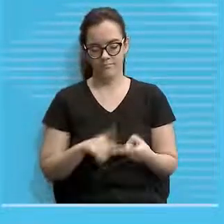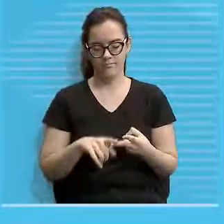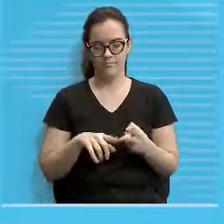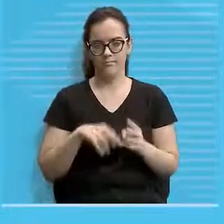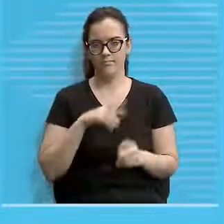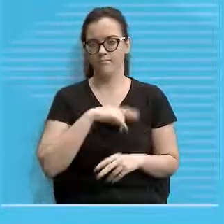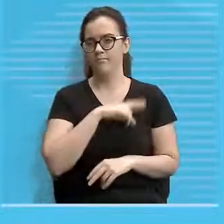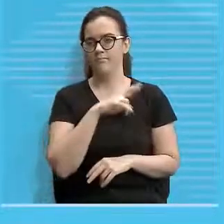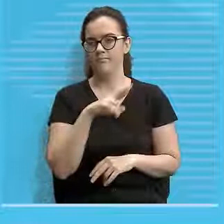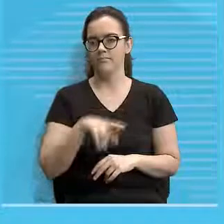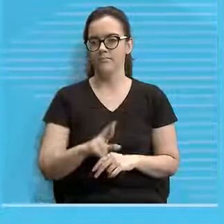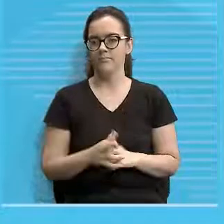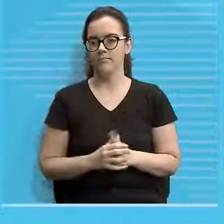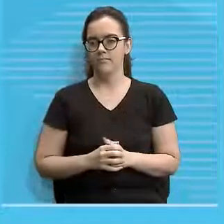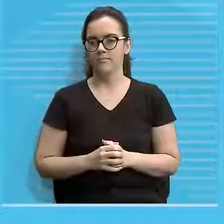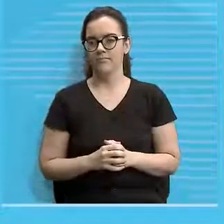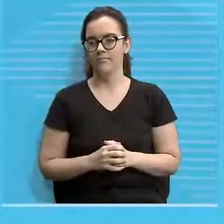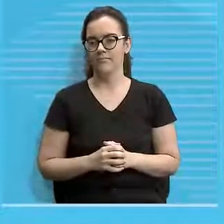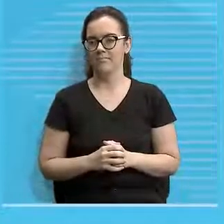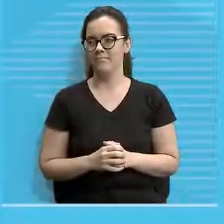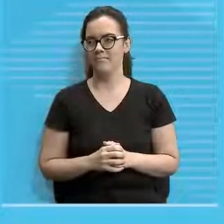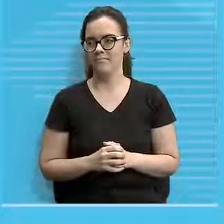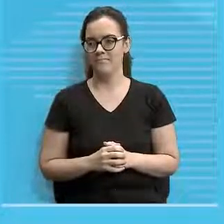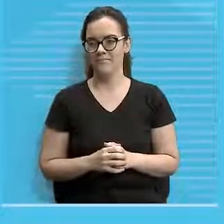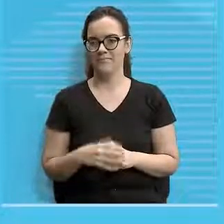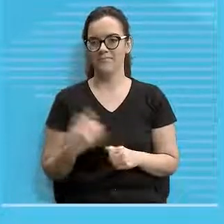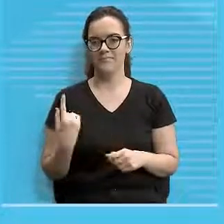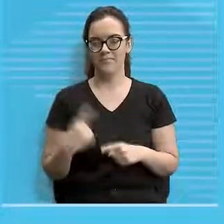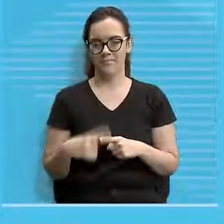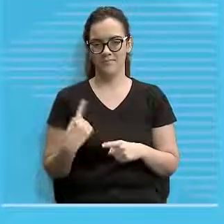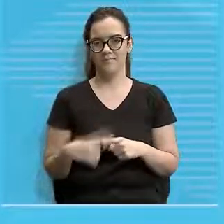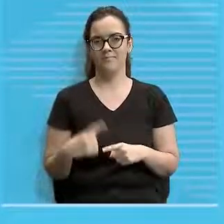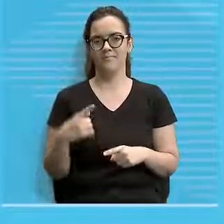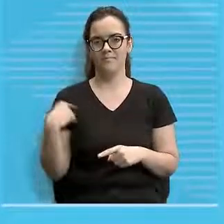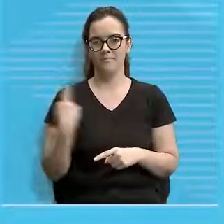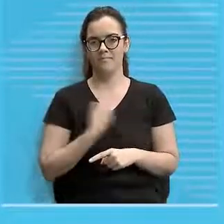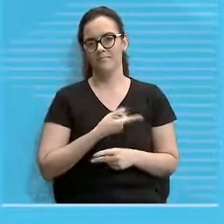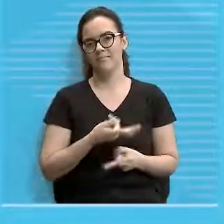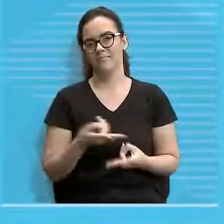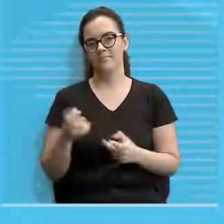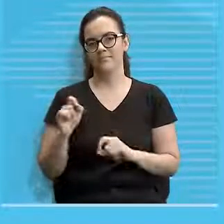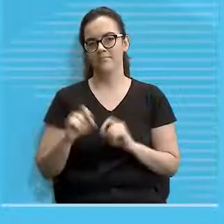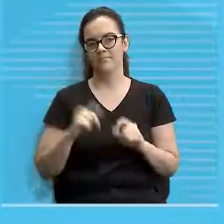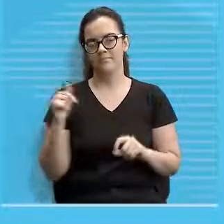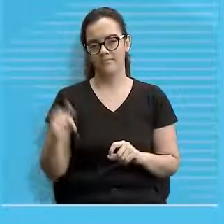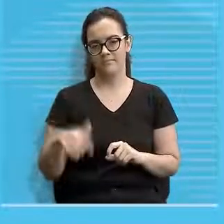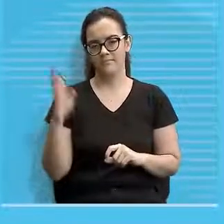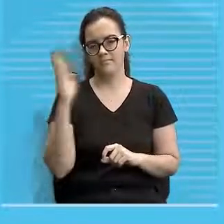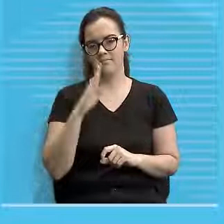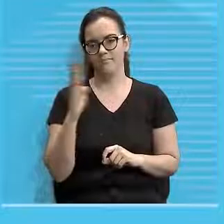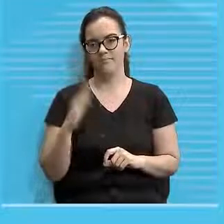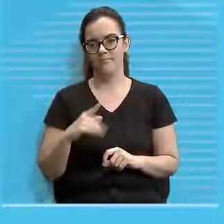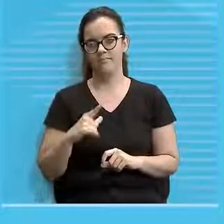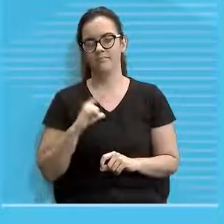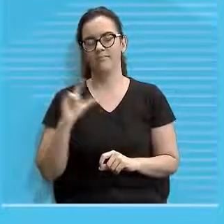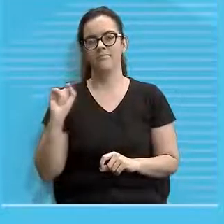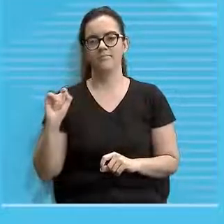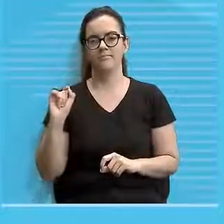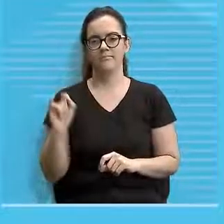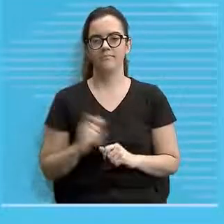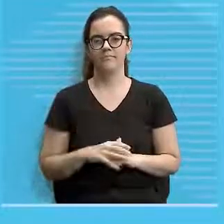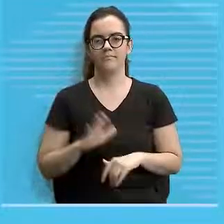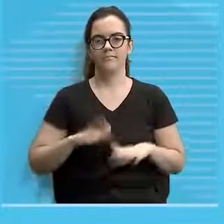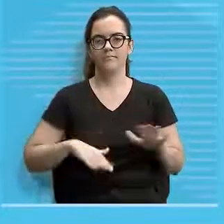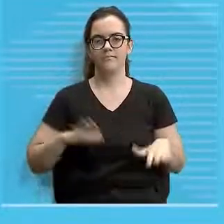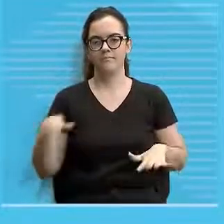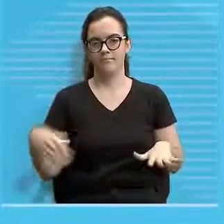posicionamento político do outro. Porque o que a gente mais vê, né, infelizmente, aqui no Brasil, são casos, né, em que muitas vezes as